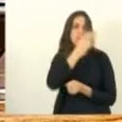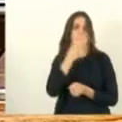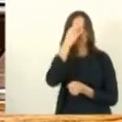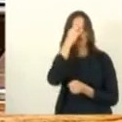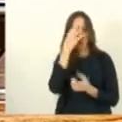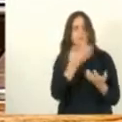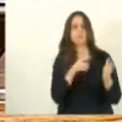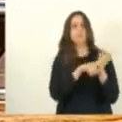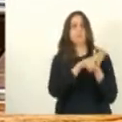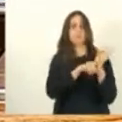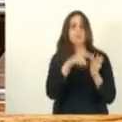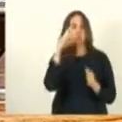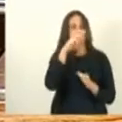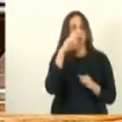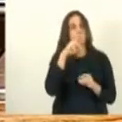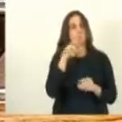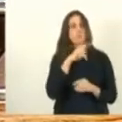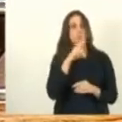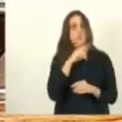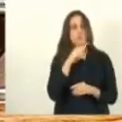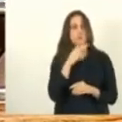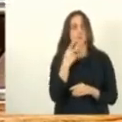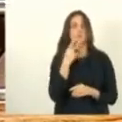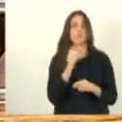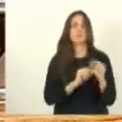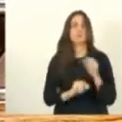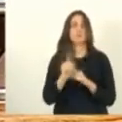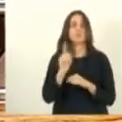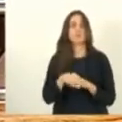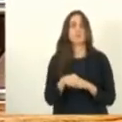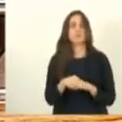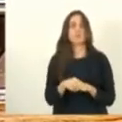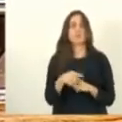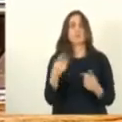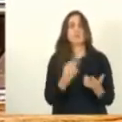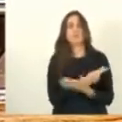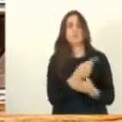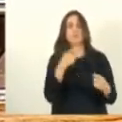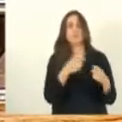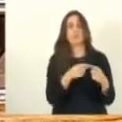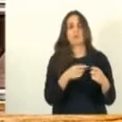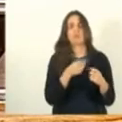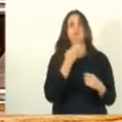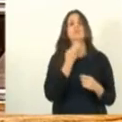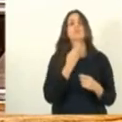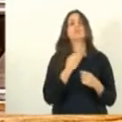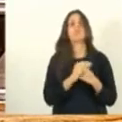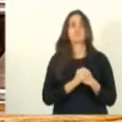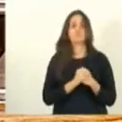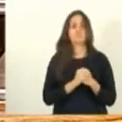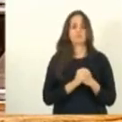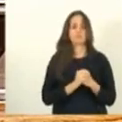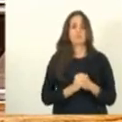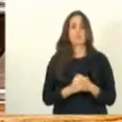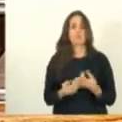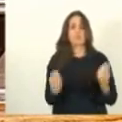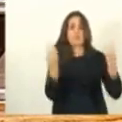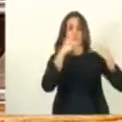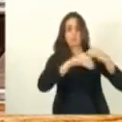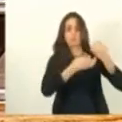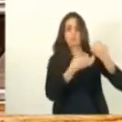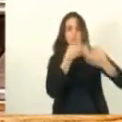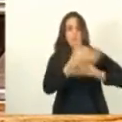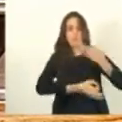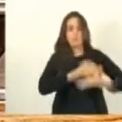precisa ser apurado urgentemente, porque a mãe relata que foi descuido. E aí apareceram diversos outros